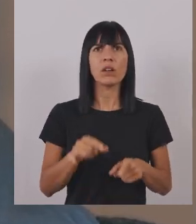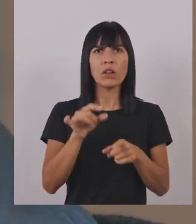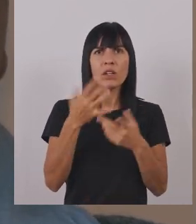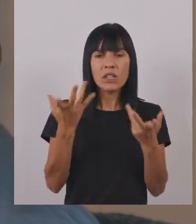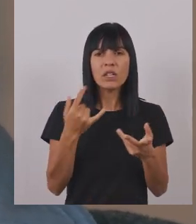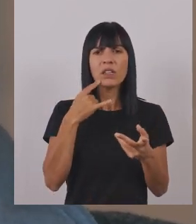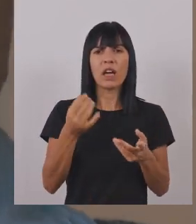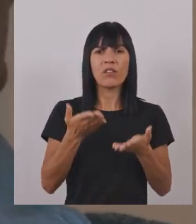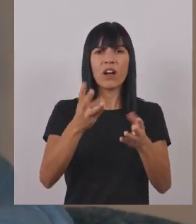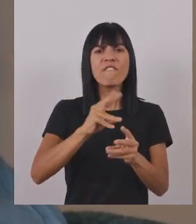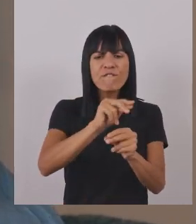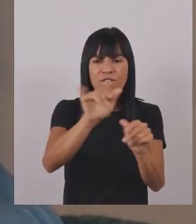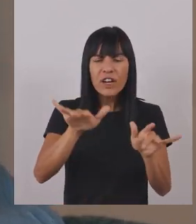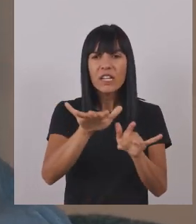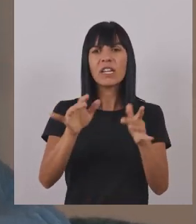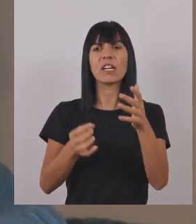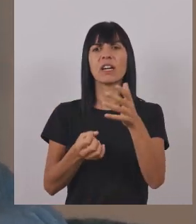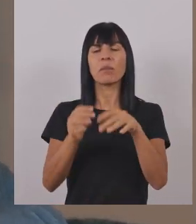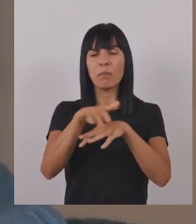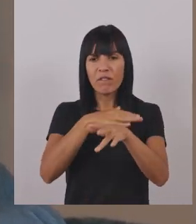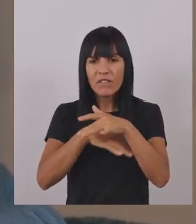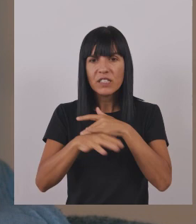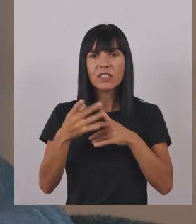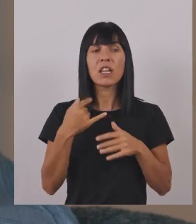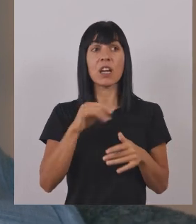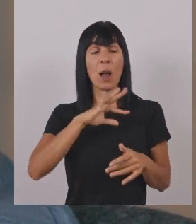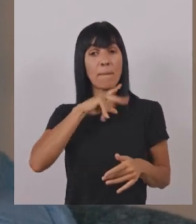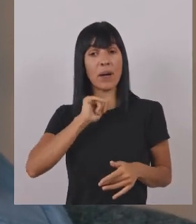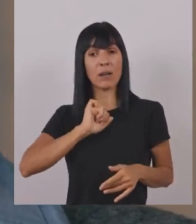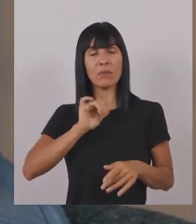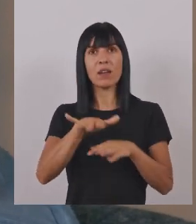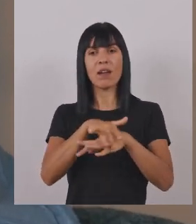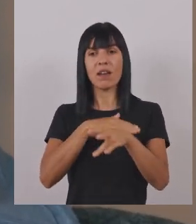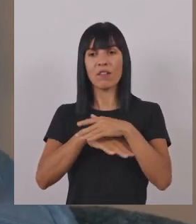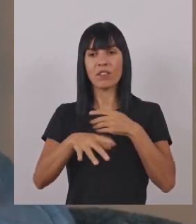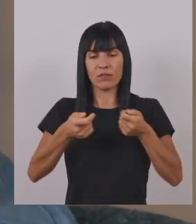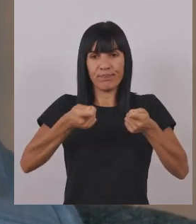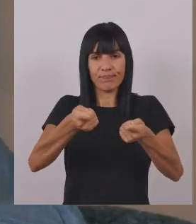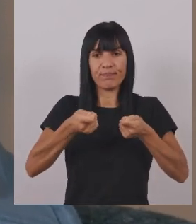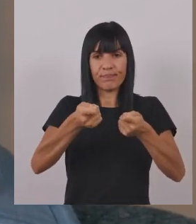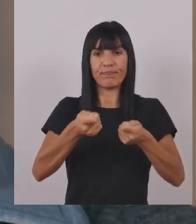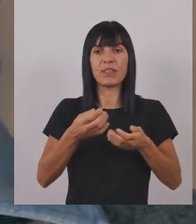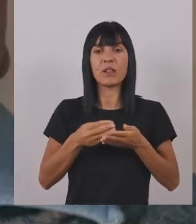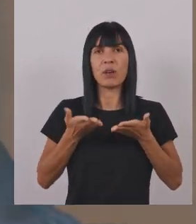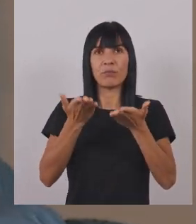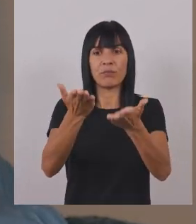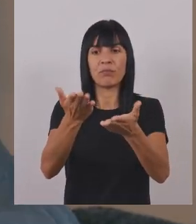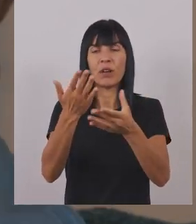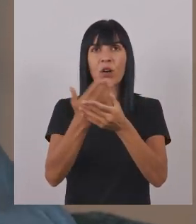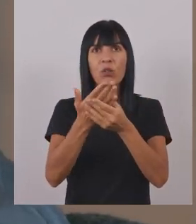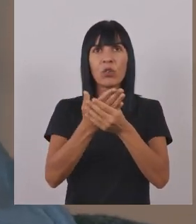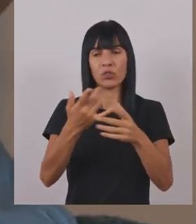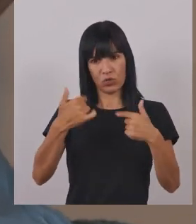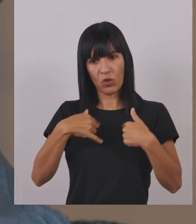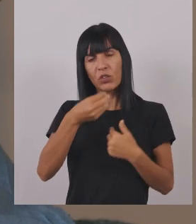para fazer farinha, enfim. Enfim, a minha mãe peneirava a farinha e cozia o pão, e a